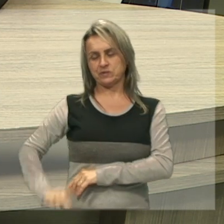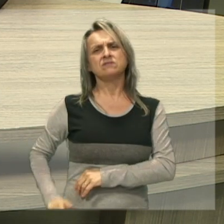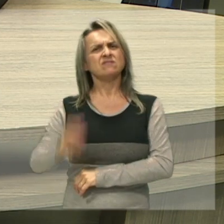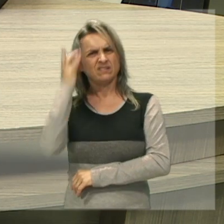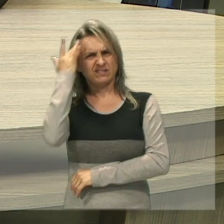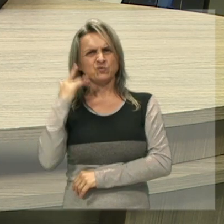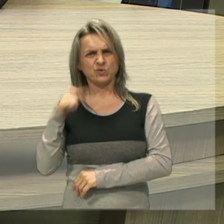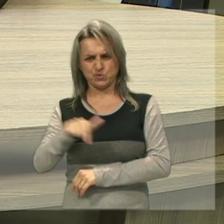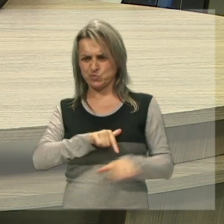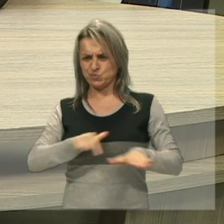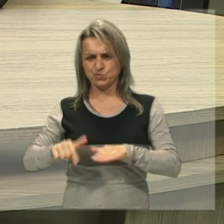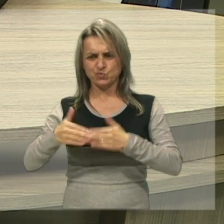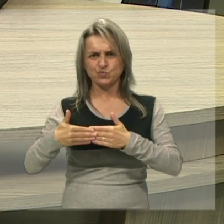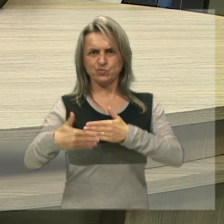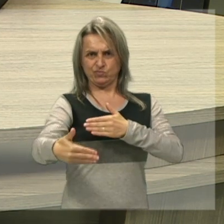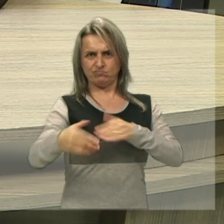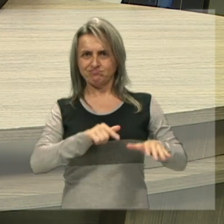semana,